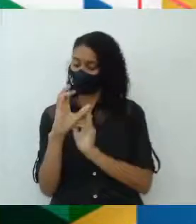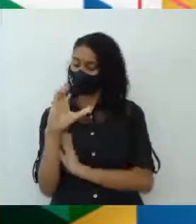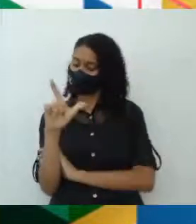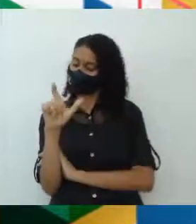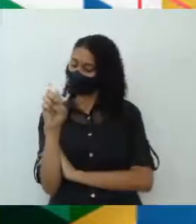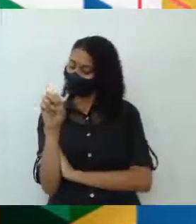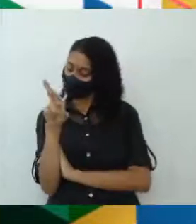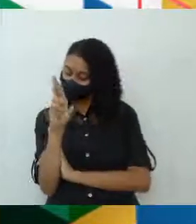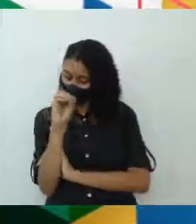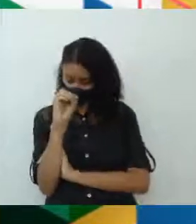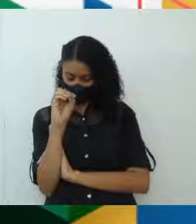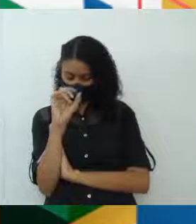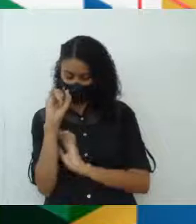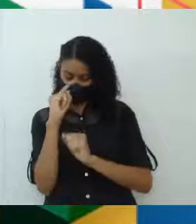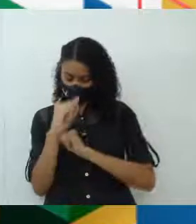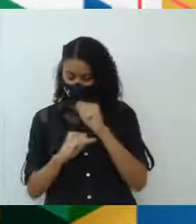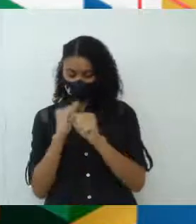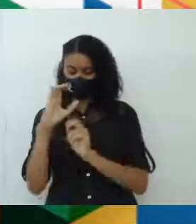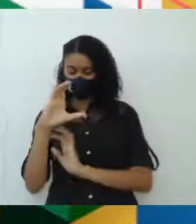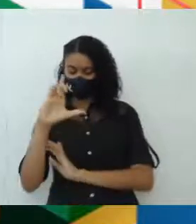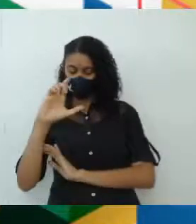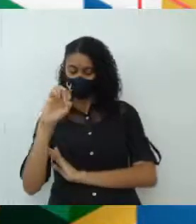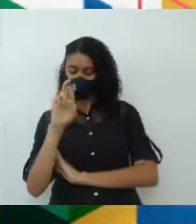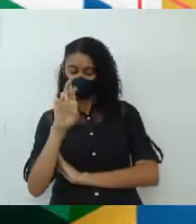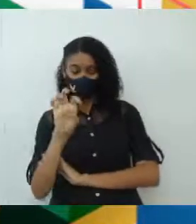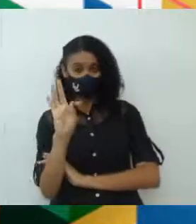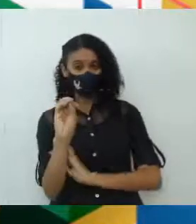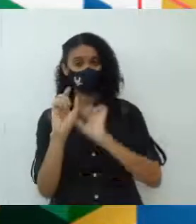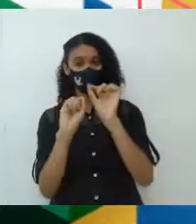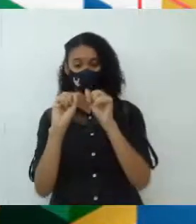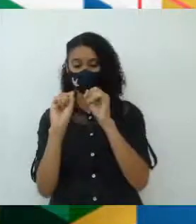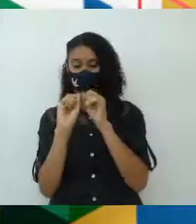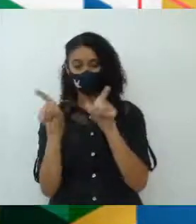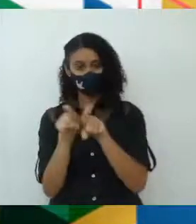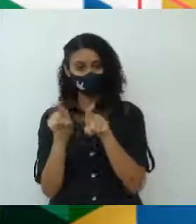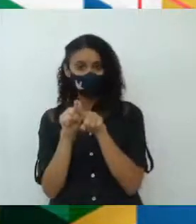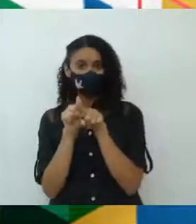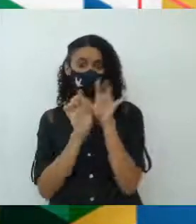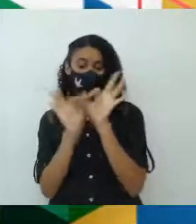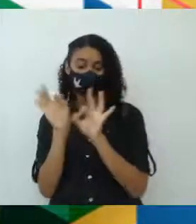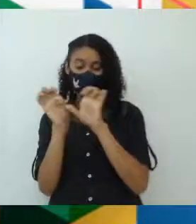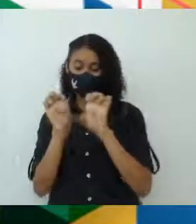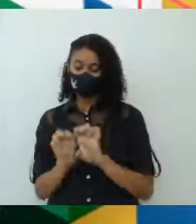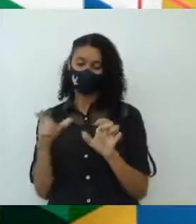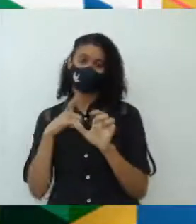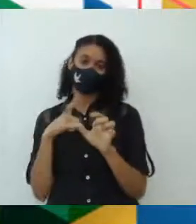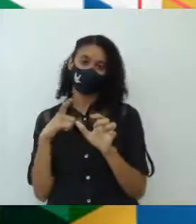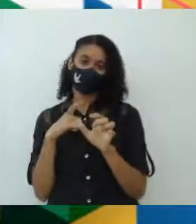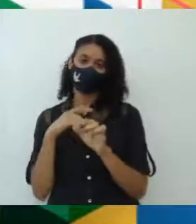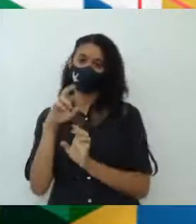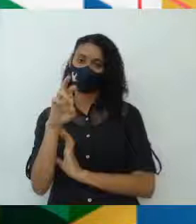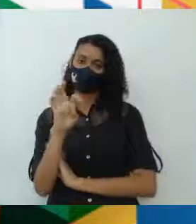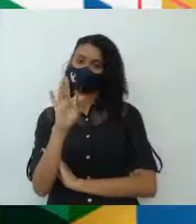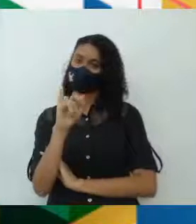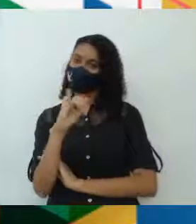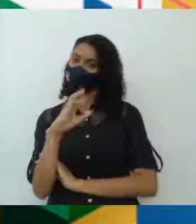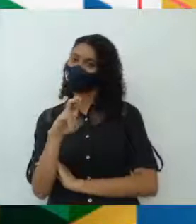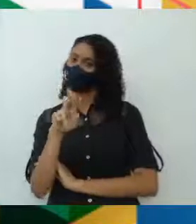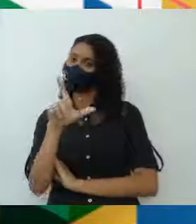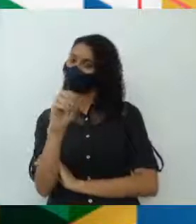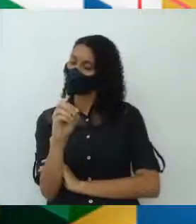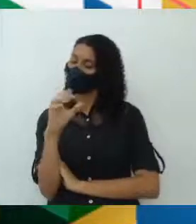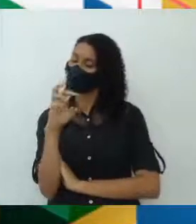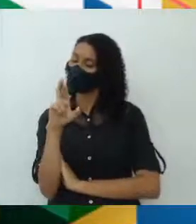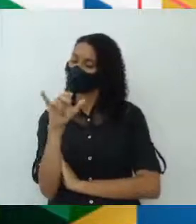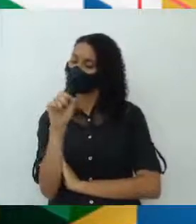cloro, ou melhor, de íons cloreto, gerando também a estrutura que nós chamamos de retículo cristalino.